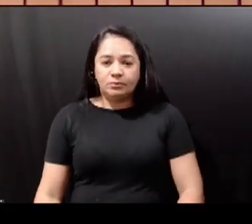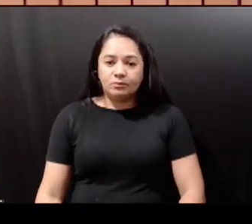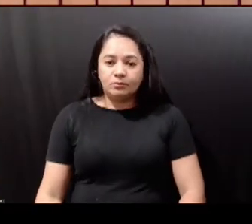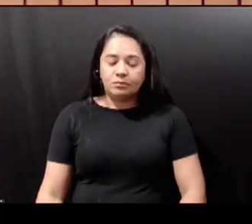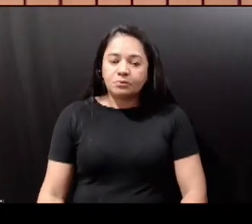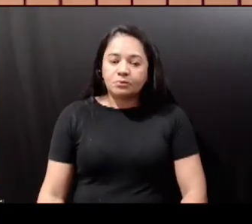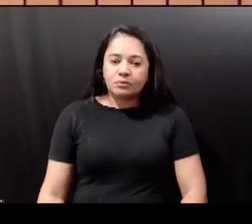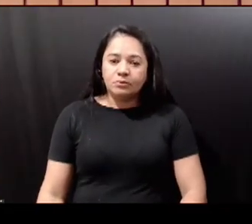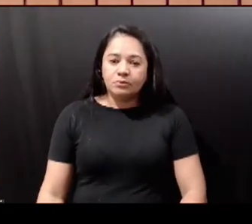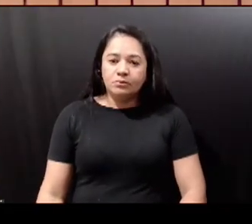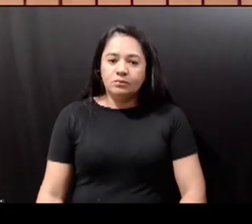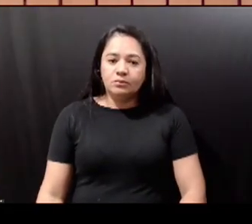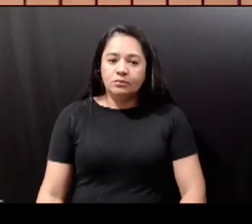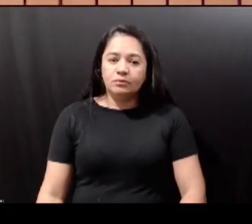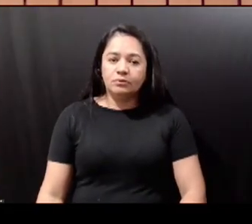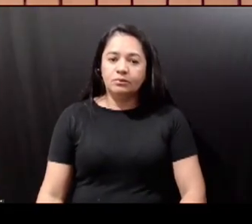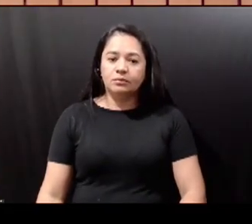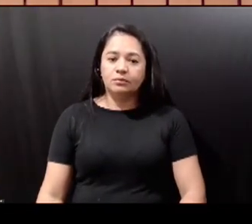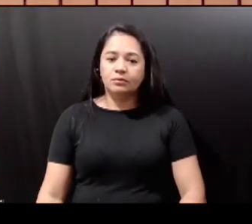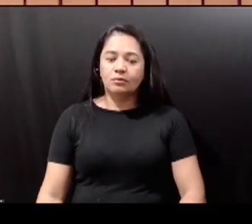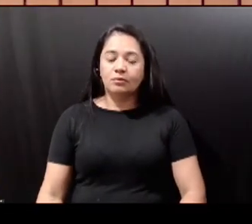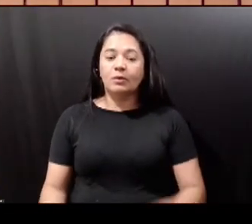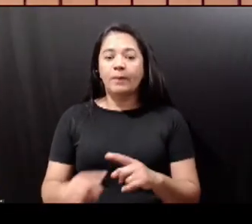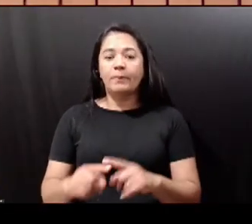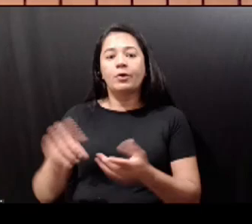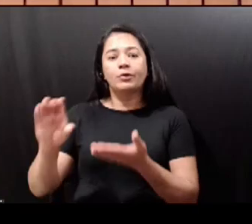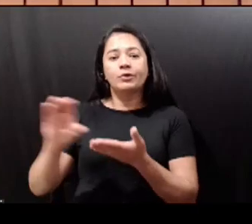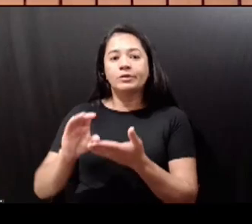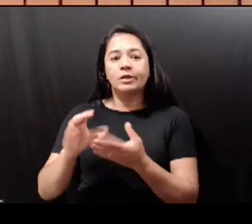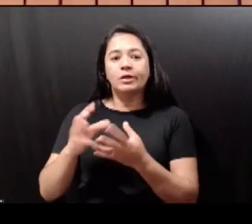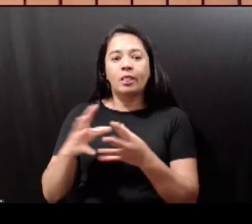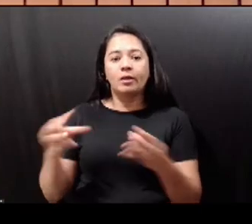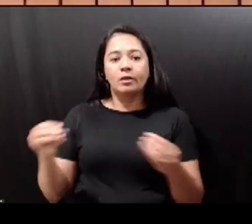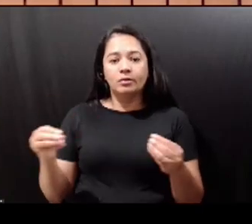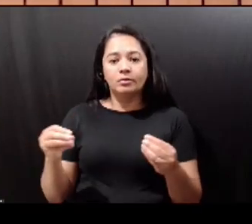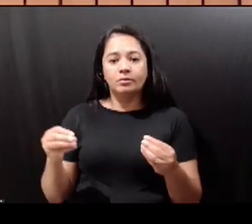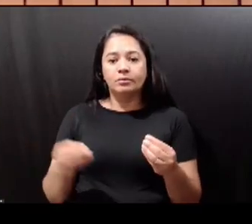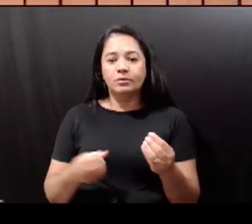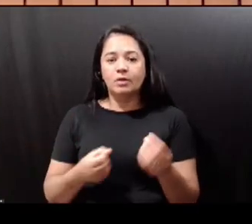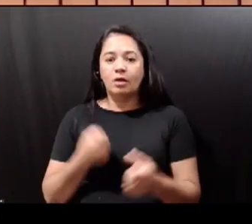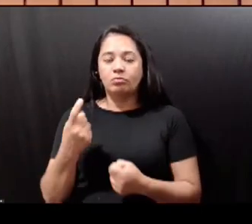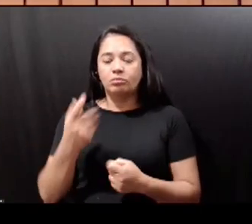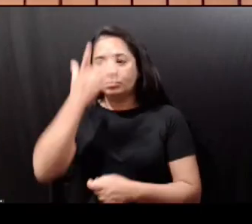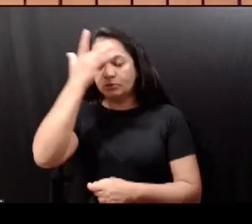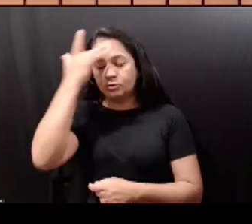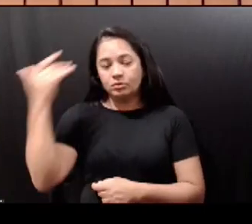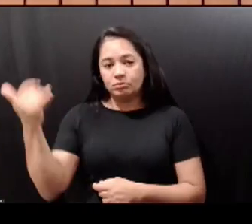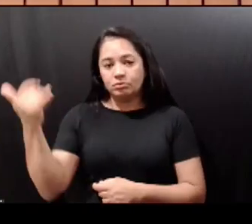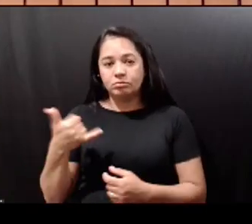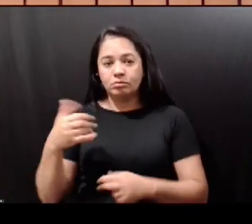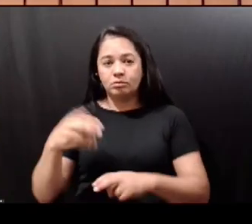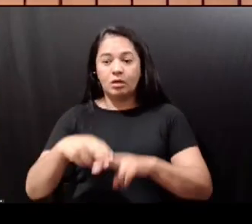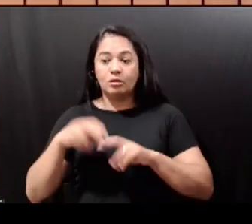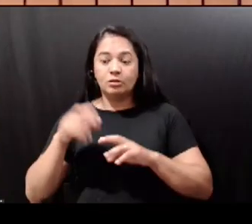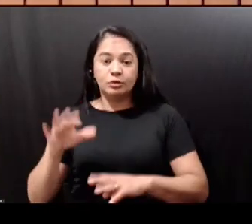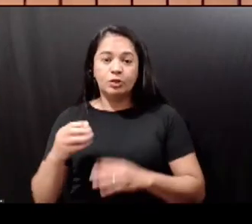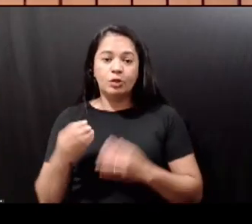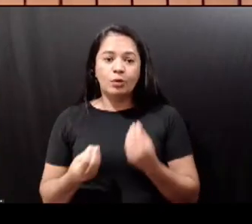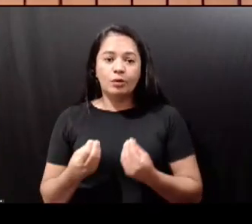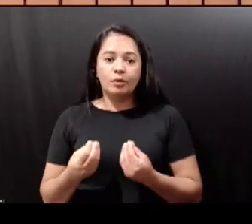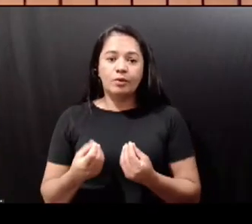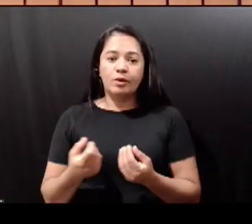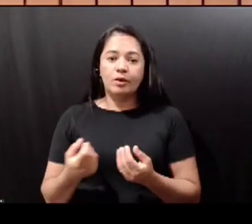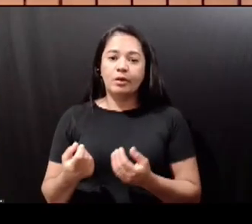créditos que expira. Teve algumas pessoas já que procuram meu gabinete a respeito disso, que ela coloca o valor